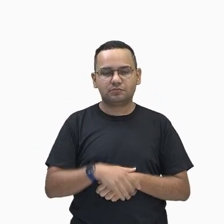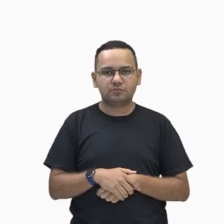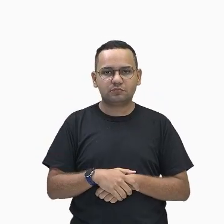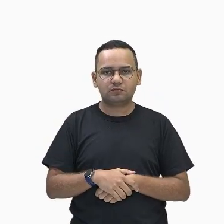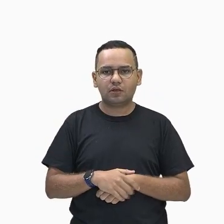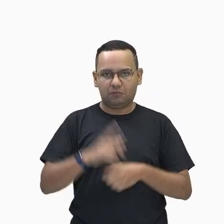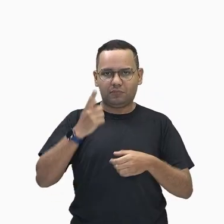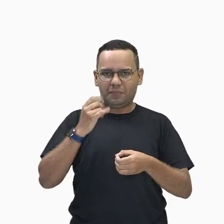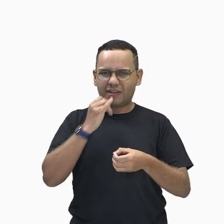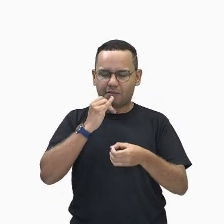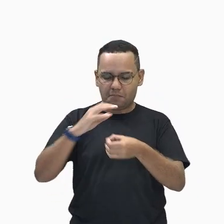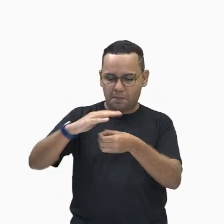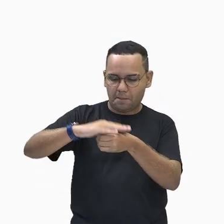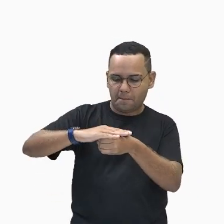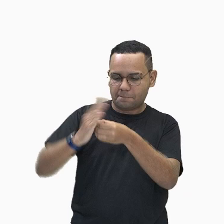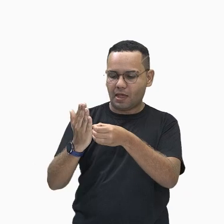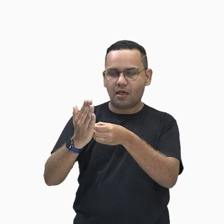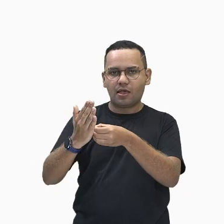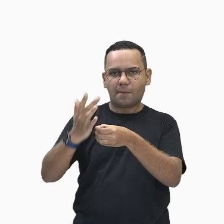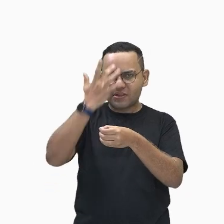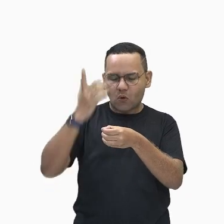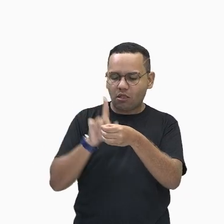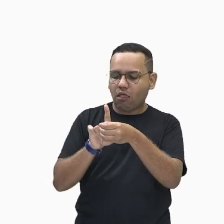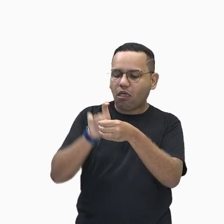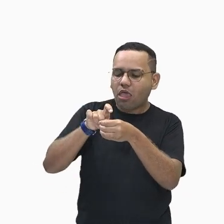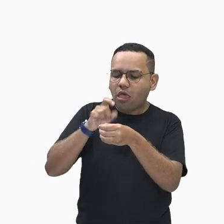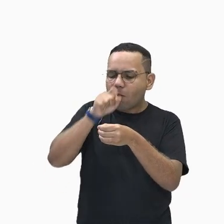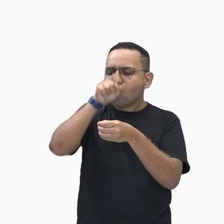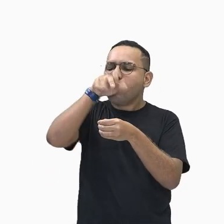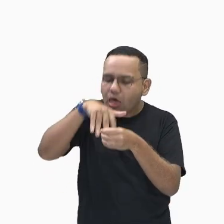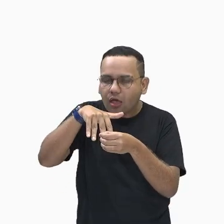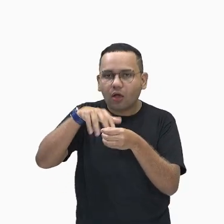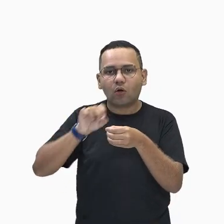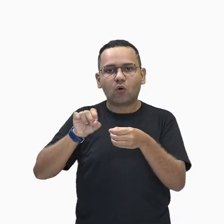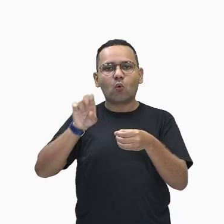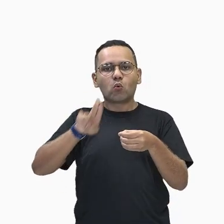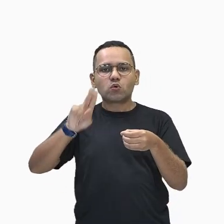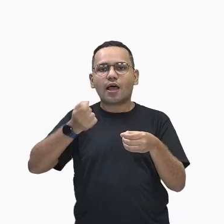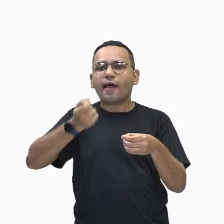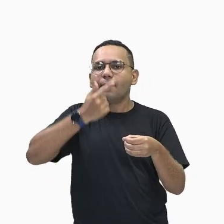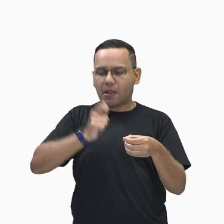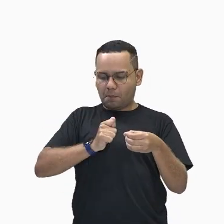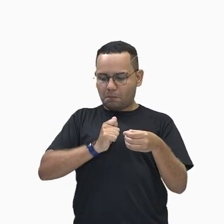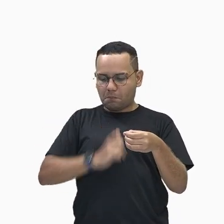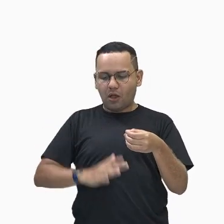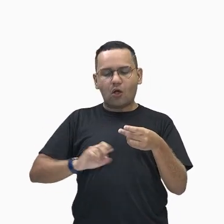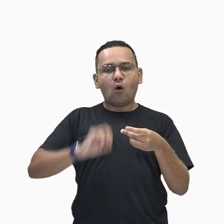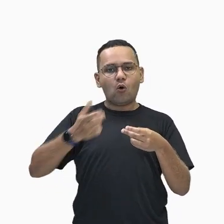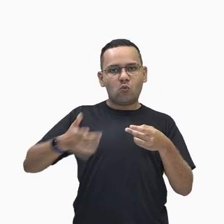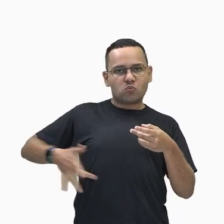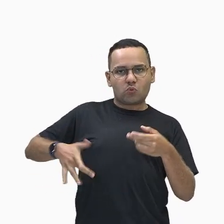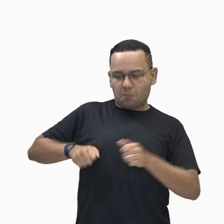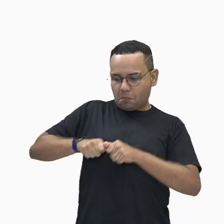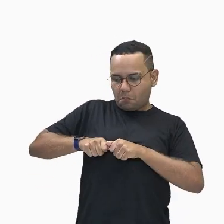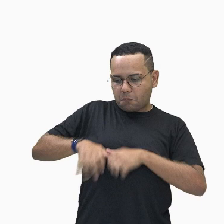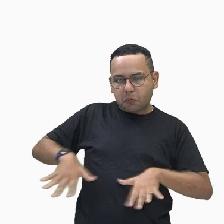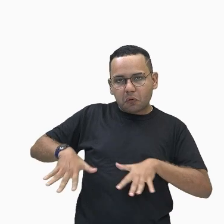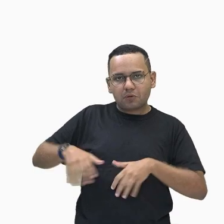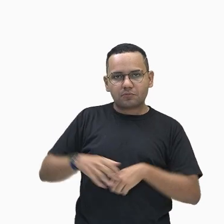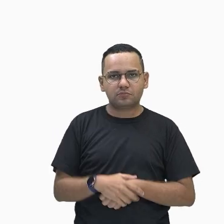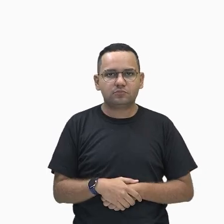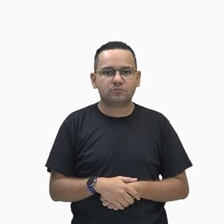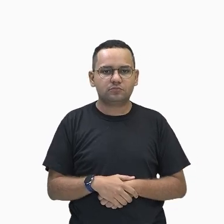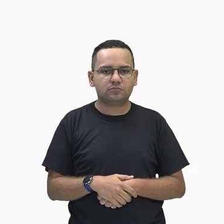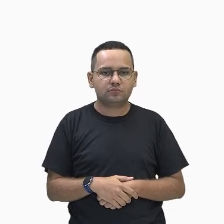vômito eh usar laxantes ou diuréticos e assim usar o laxante ou diurético né